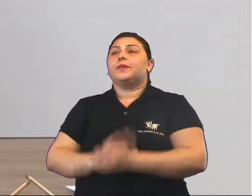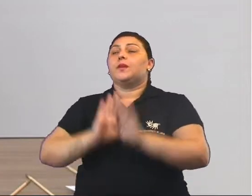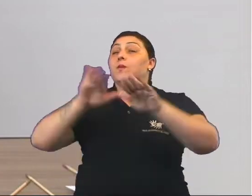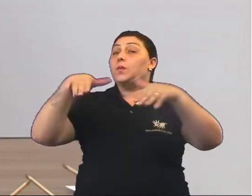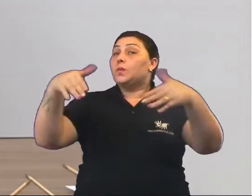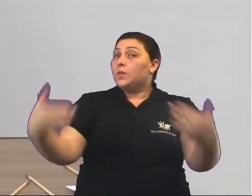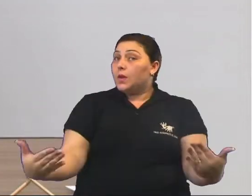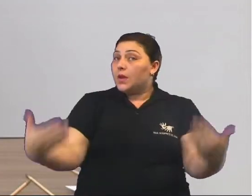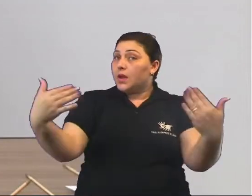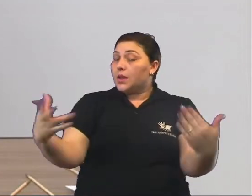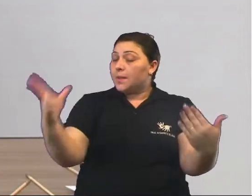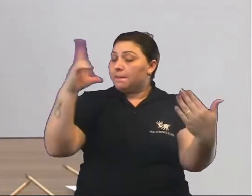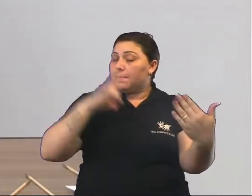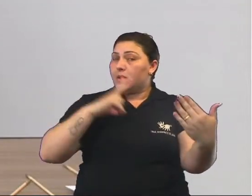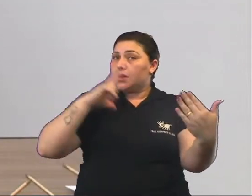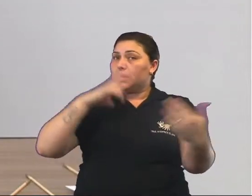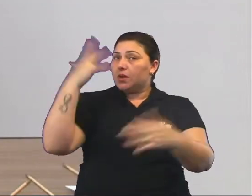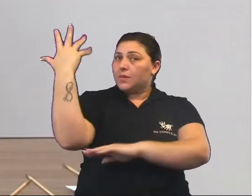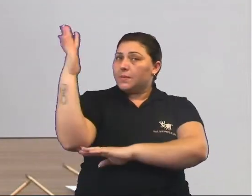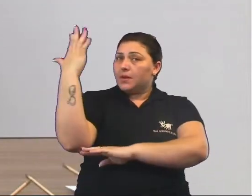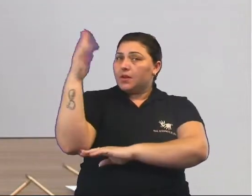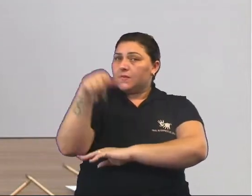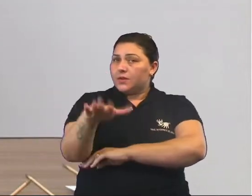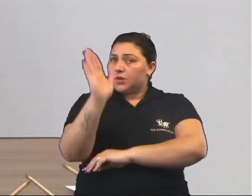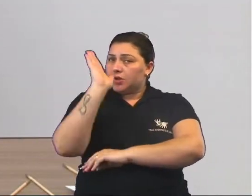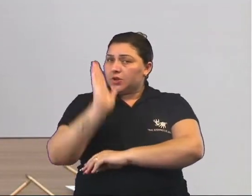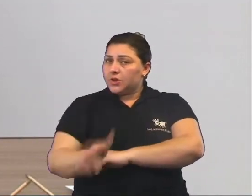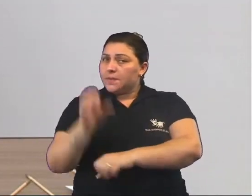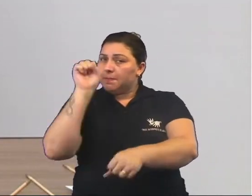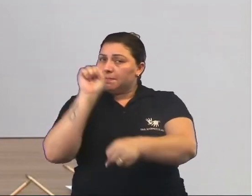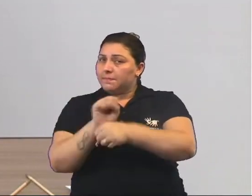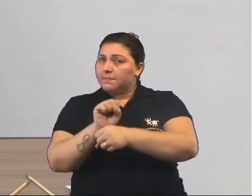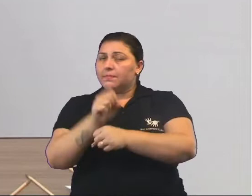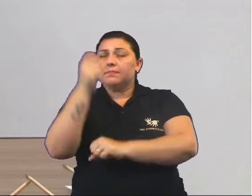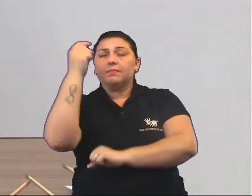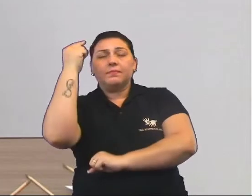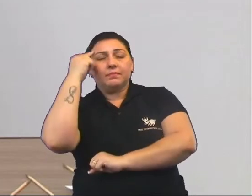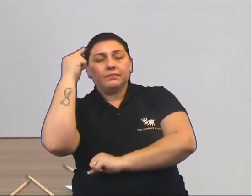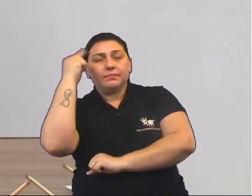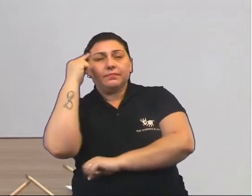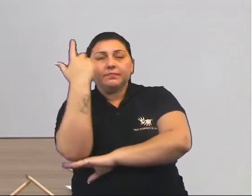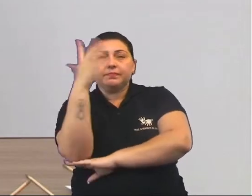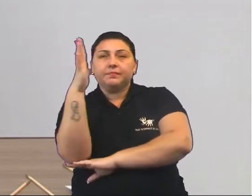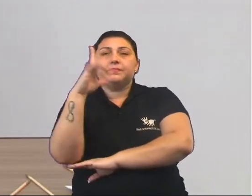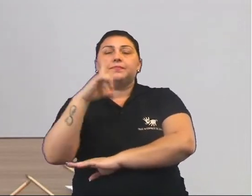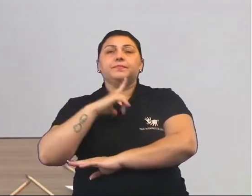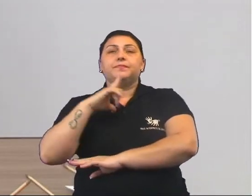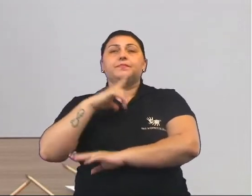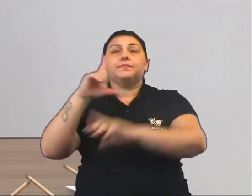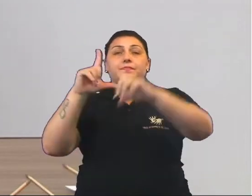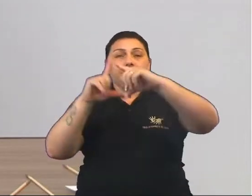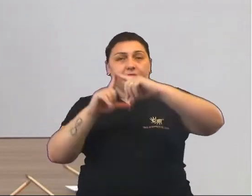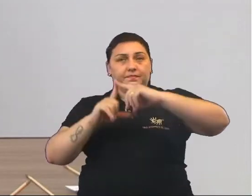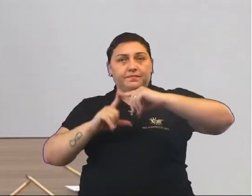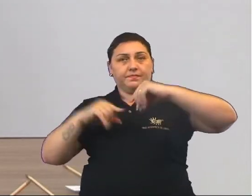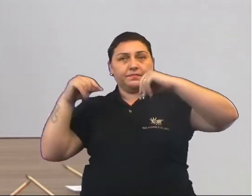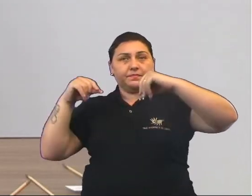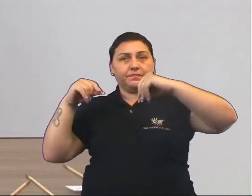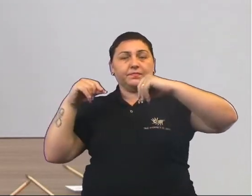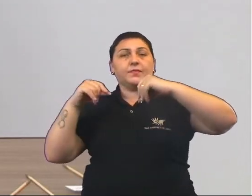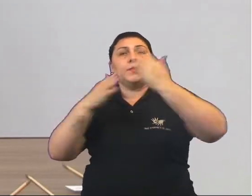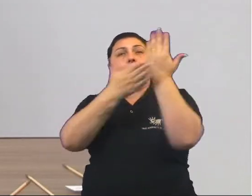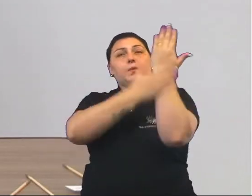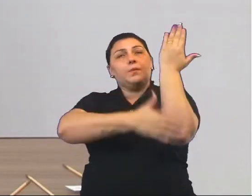Quais são as partes de uma planta? Você já parou para pensar? As plantas, ela tem as folhas, tem